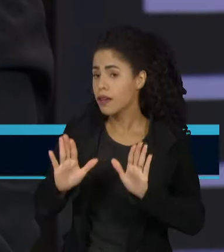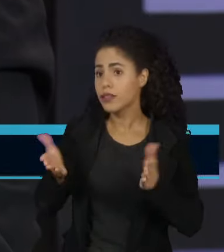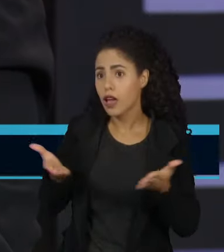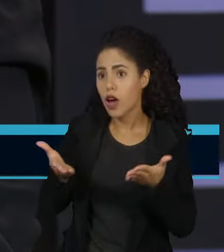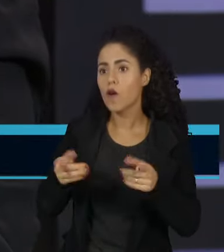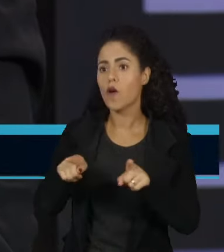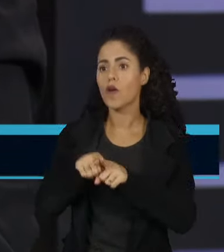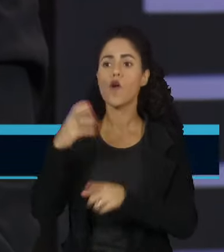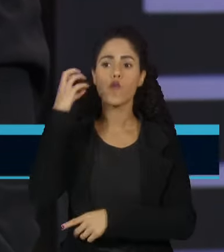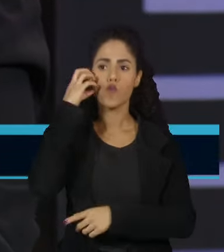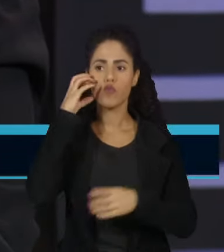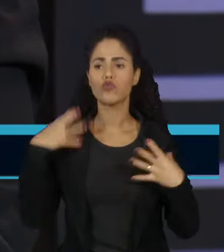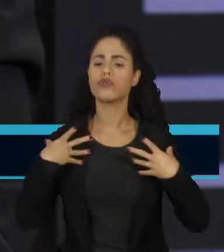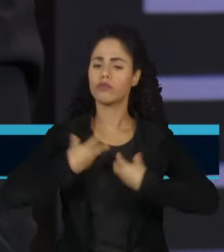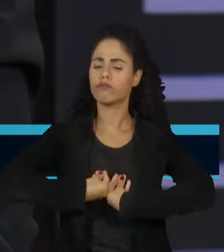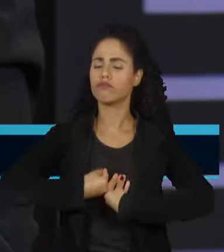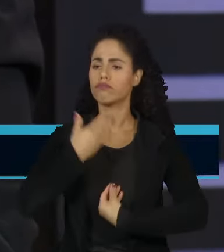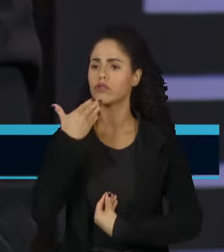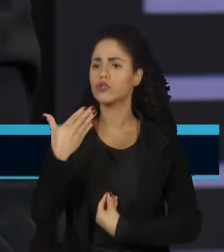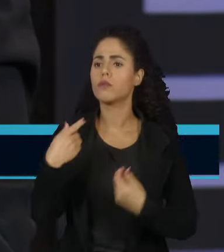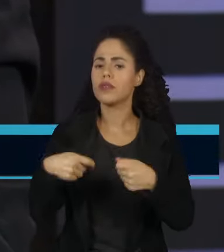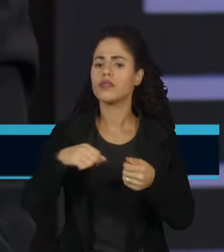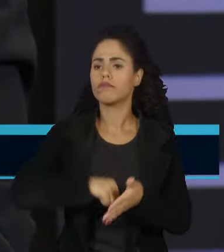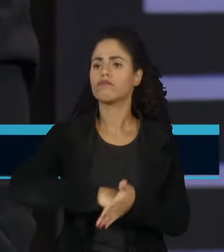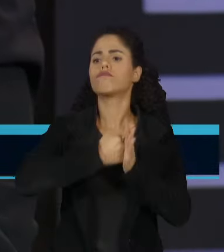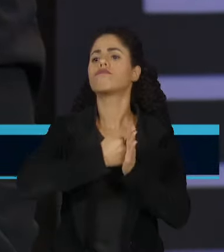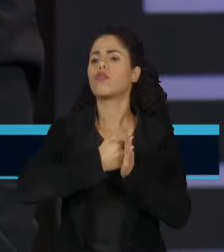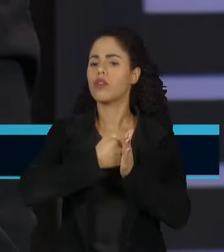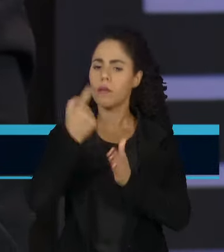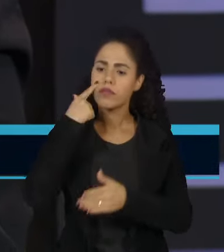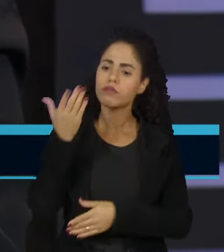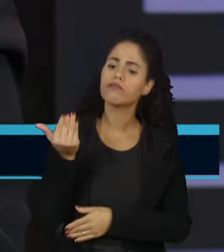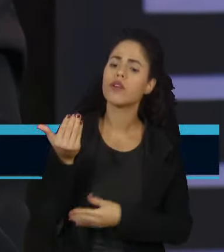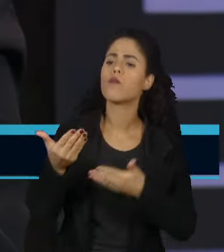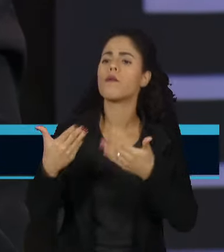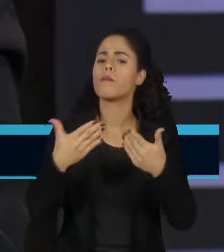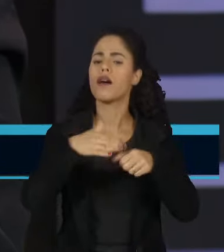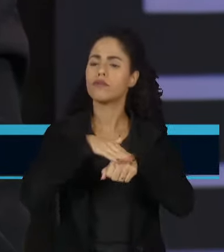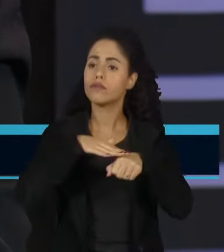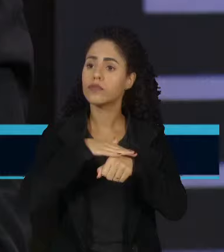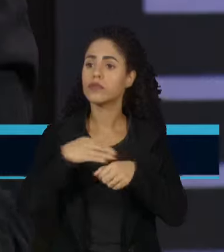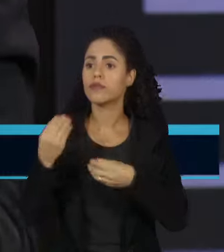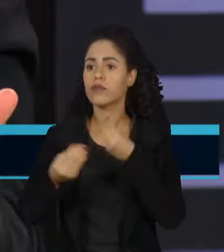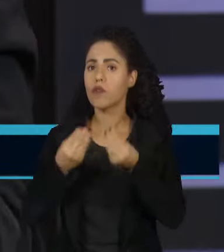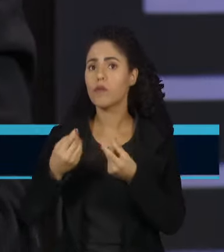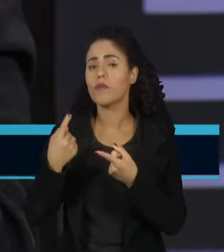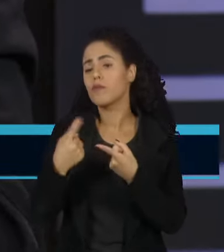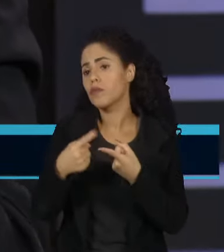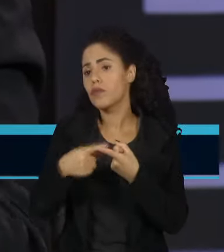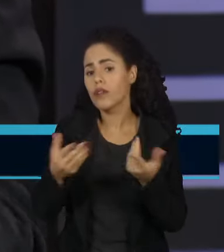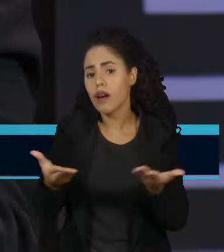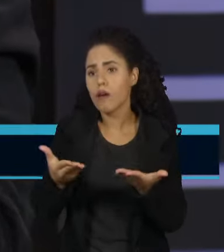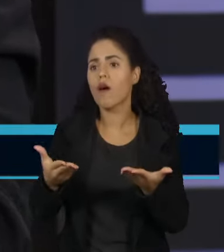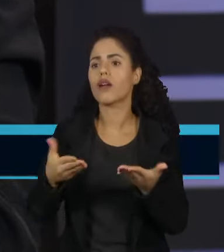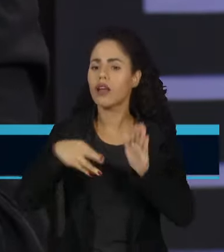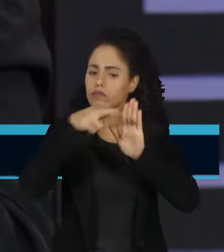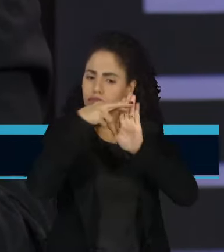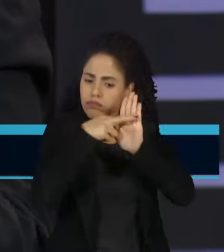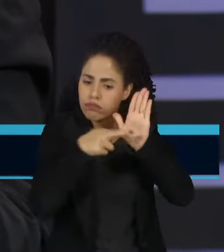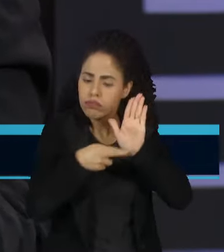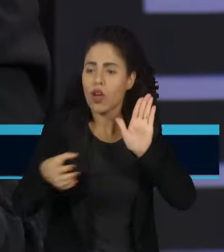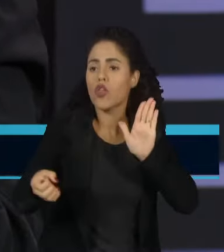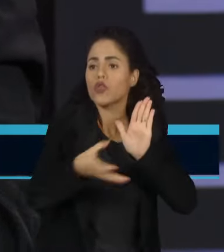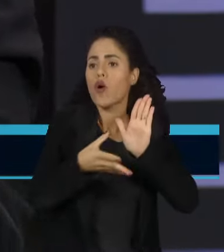ministro Dino acionou, né, a necessidade de fazê-lo, né, porque nós estamos vendo hoje vir à tona uma regulamentação